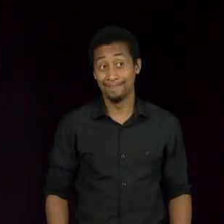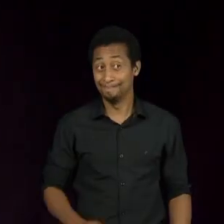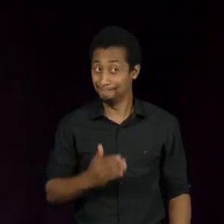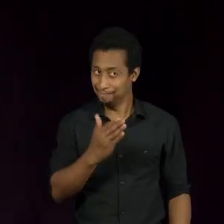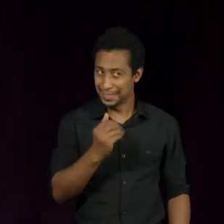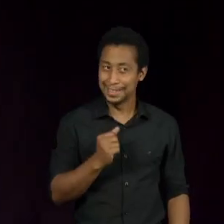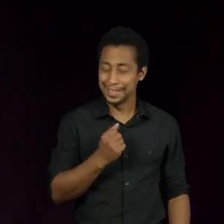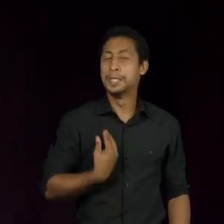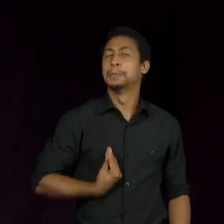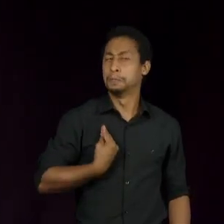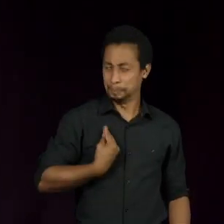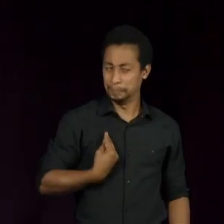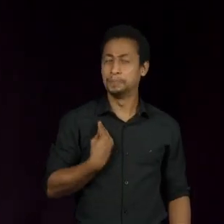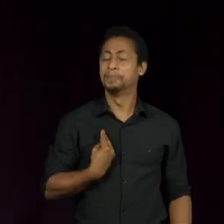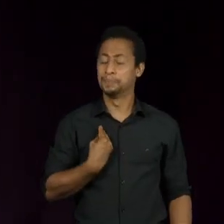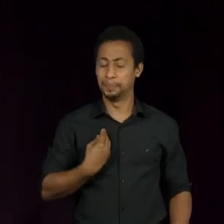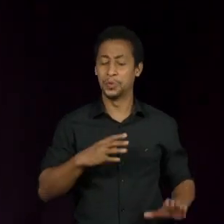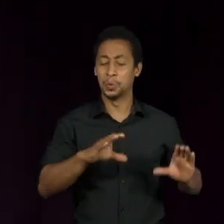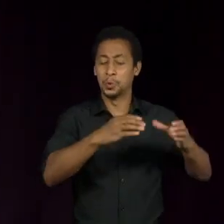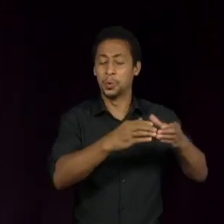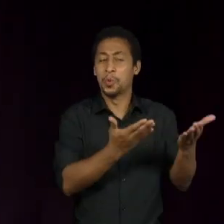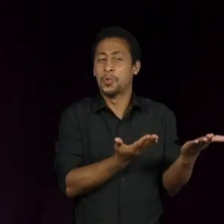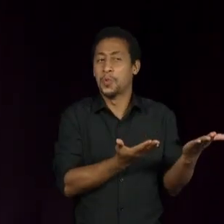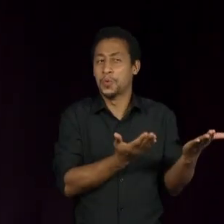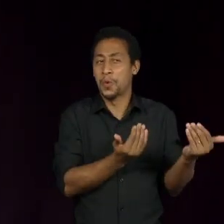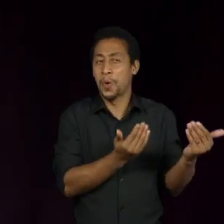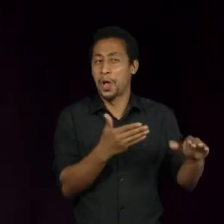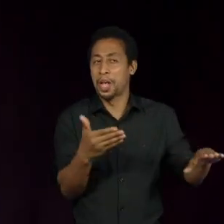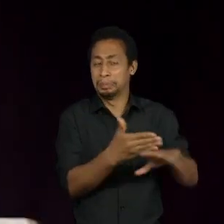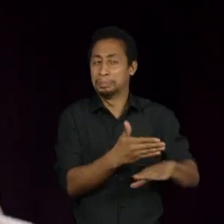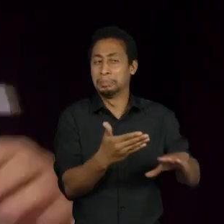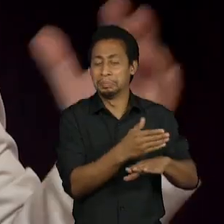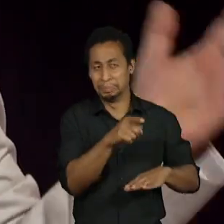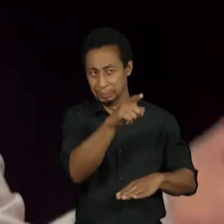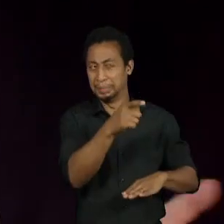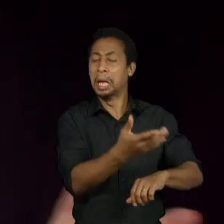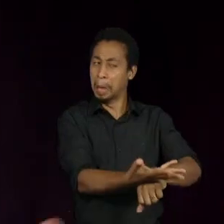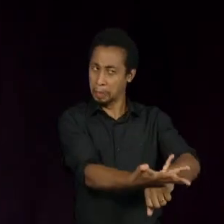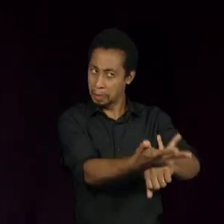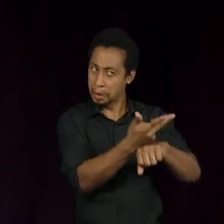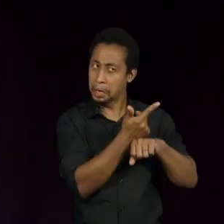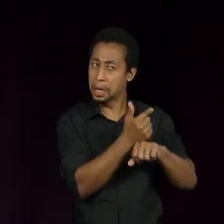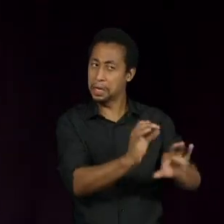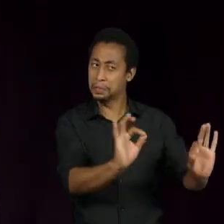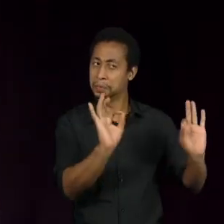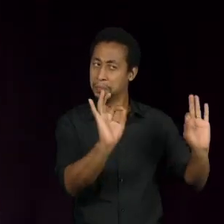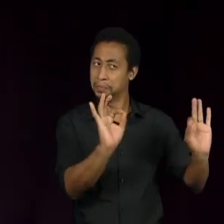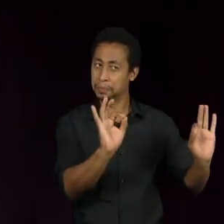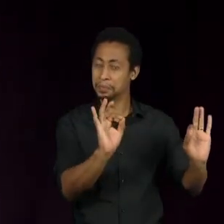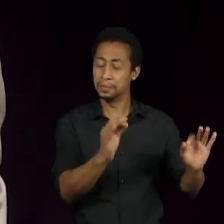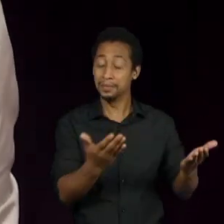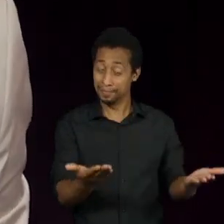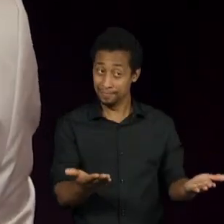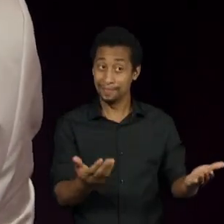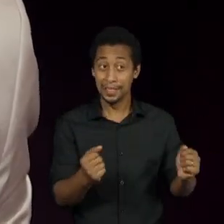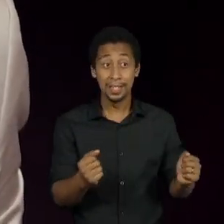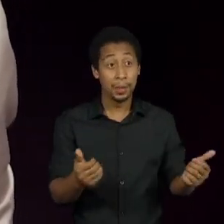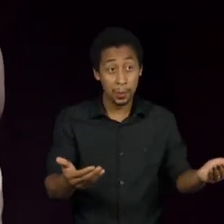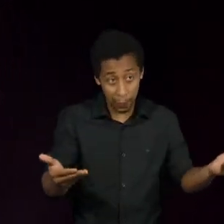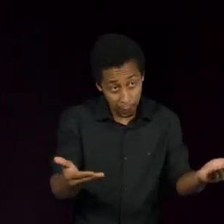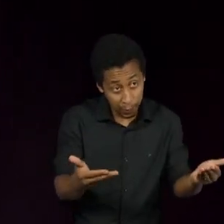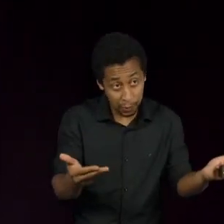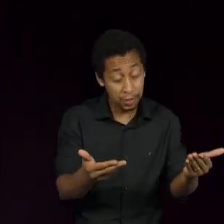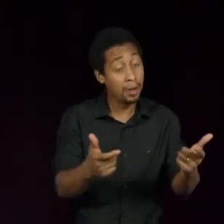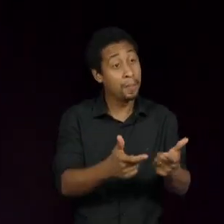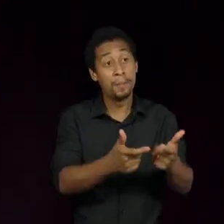cara que convive muito com jovens. Eu acho essa sua habilidade incrível ao longo do tempo todo. E hoje, muita